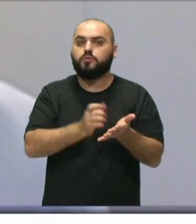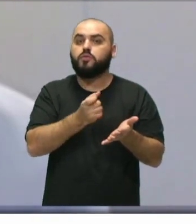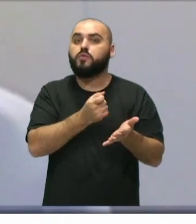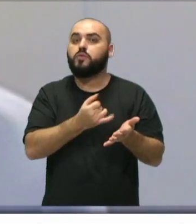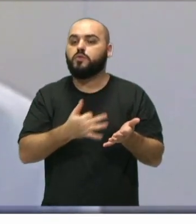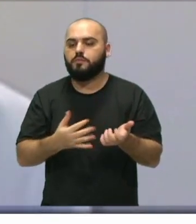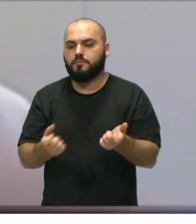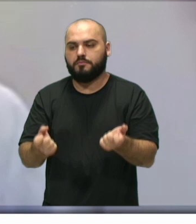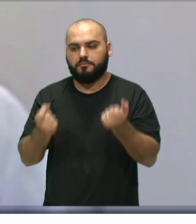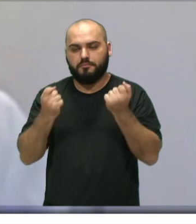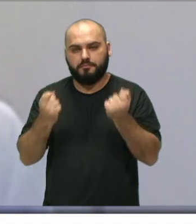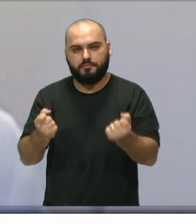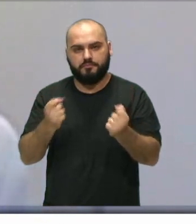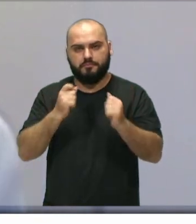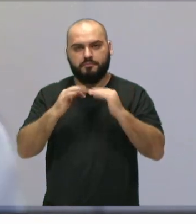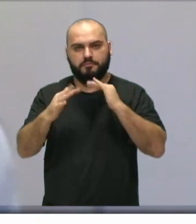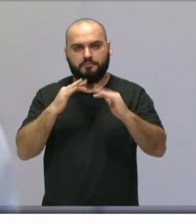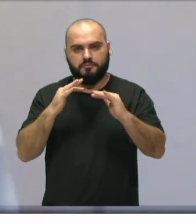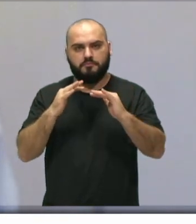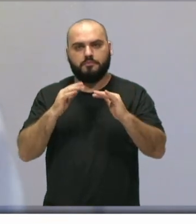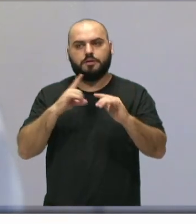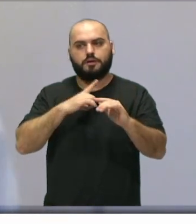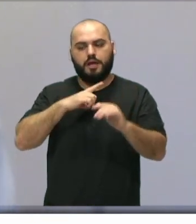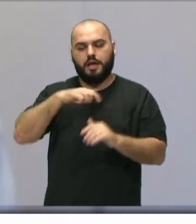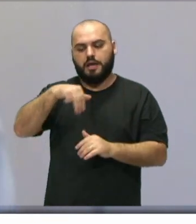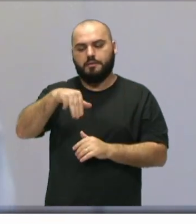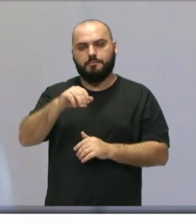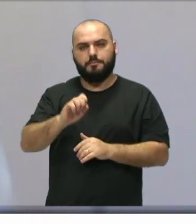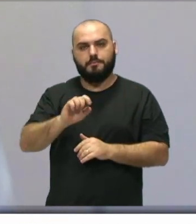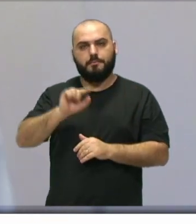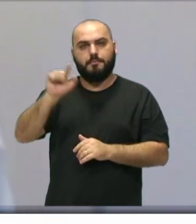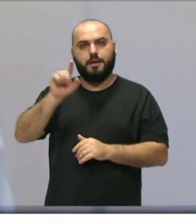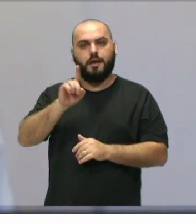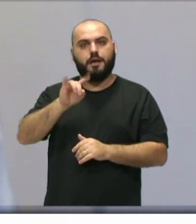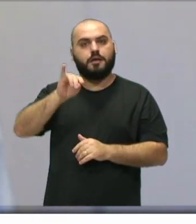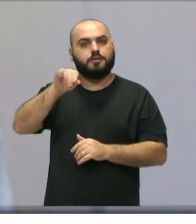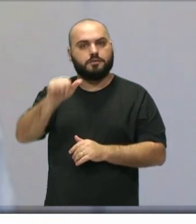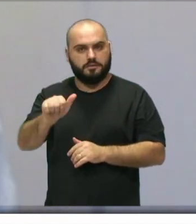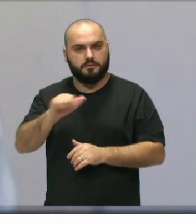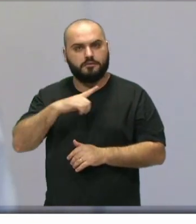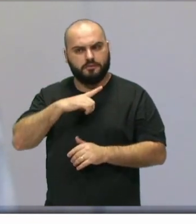se movimentar, a gente faz médias. Então, existe por trás